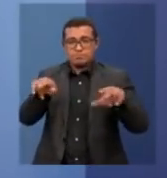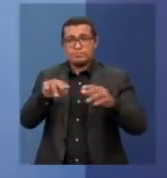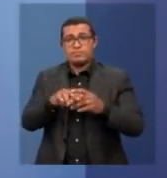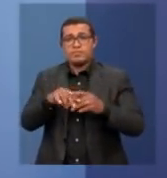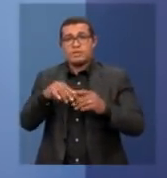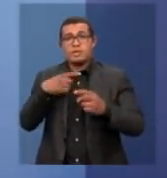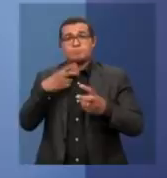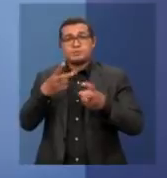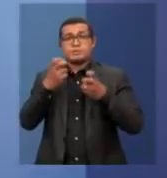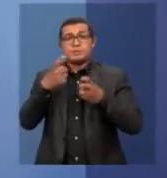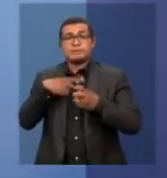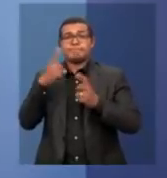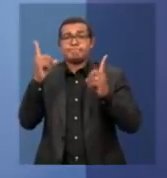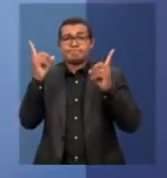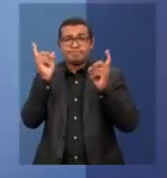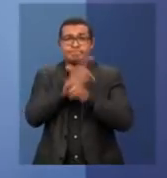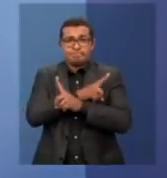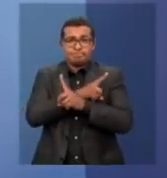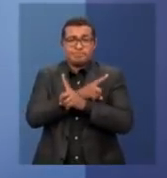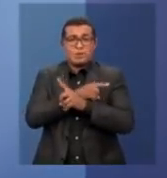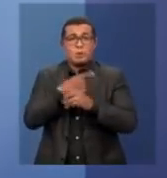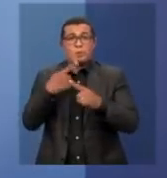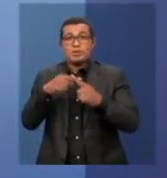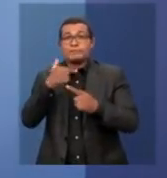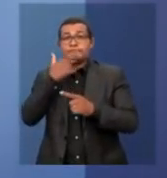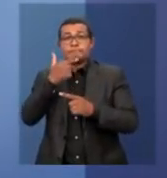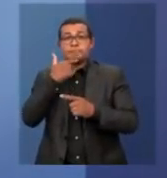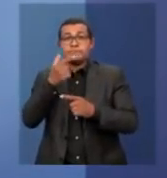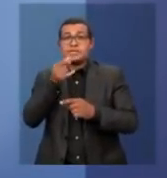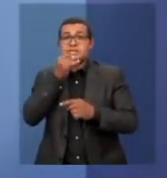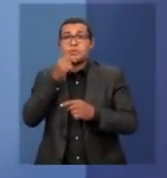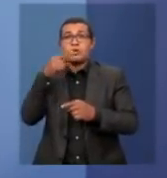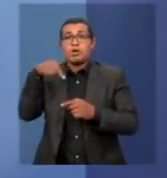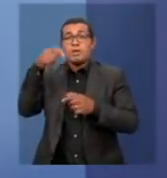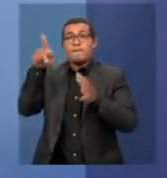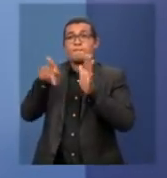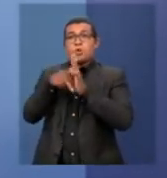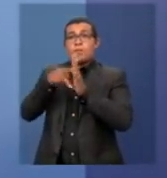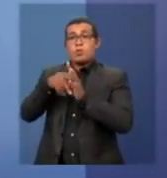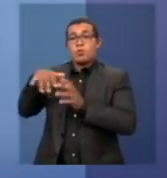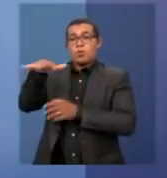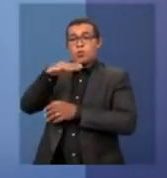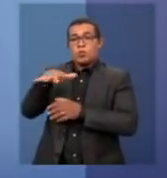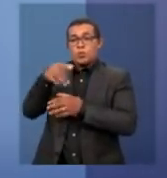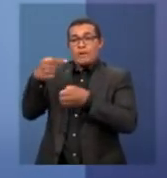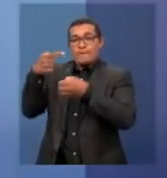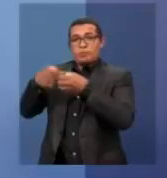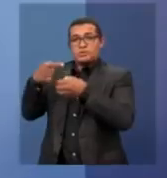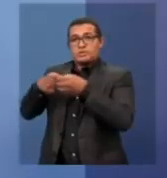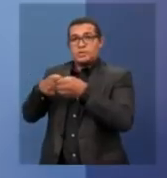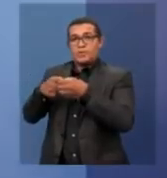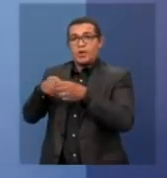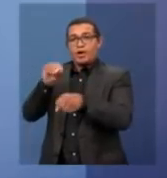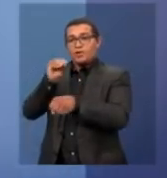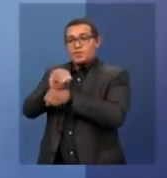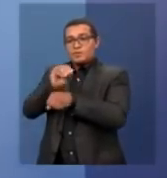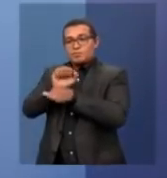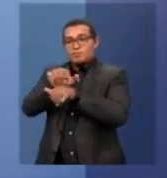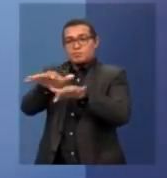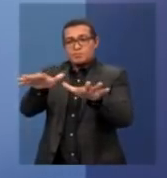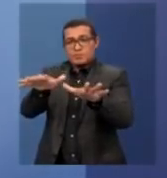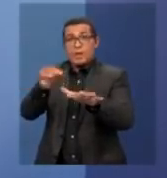esfacelado porque nós não temos como dizer que no município apenas a rede cuidar que eu acho que é uma boa